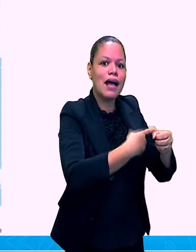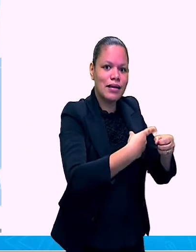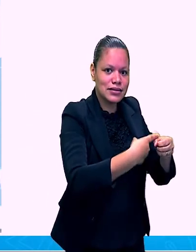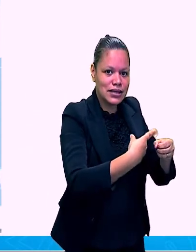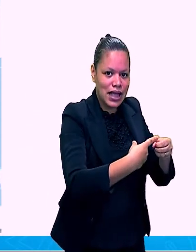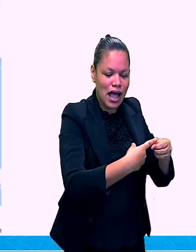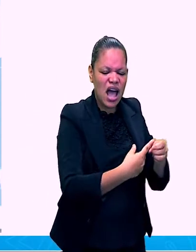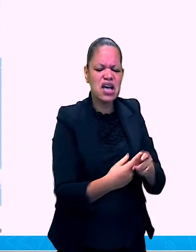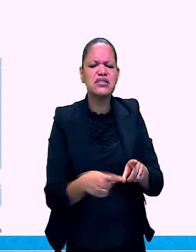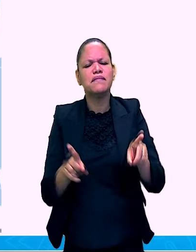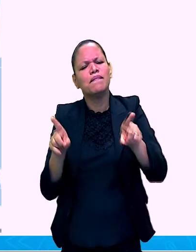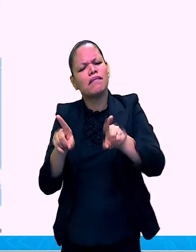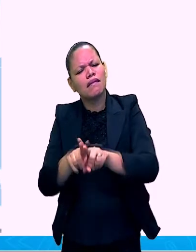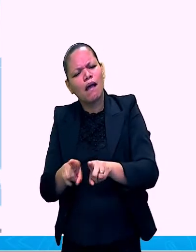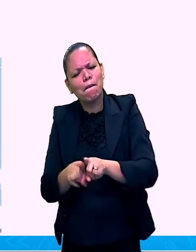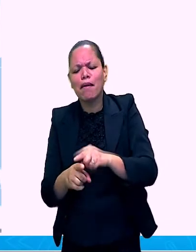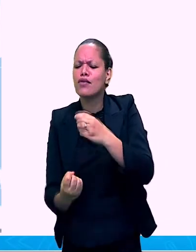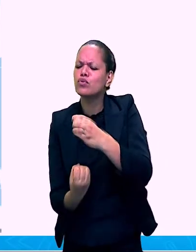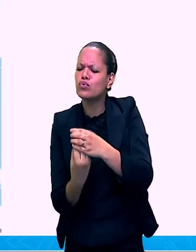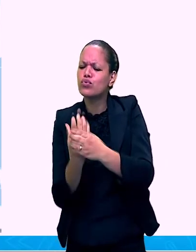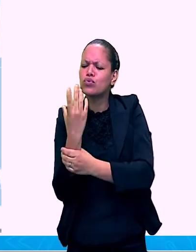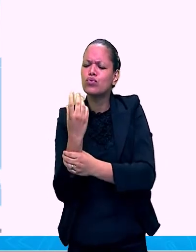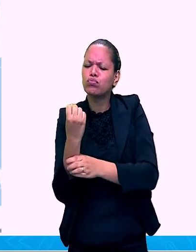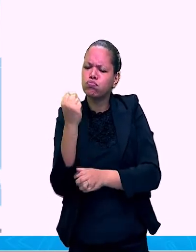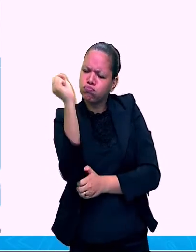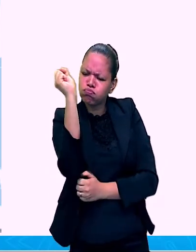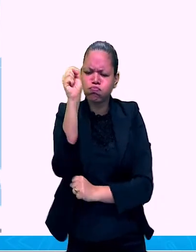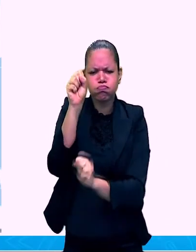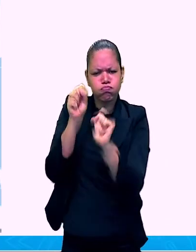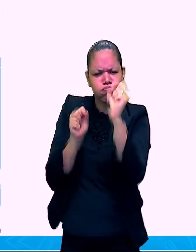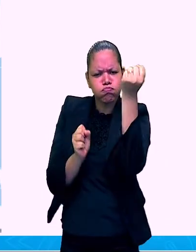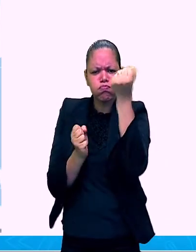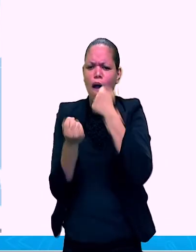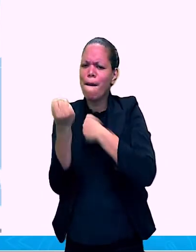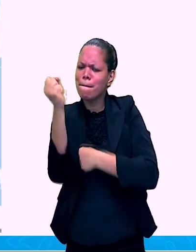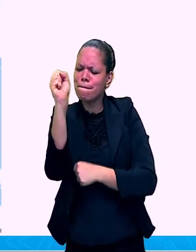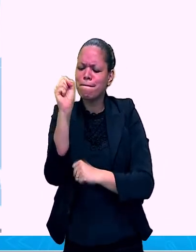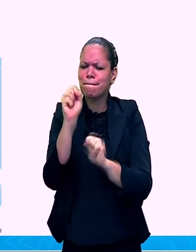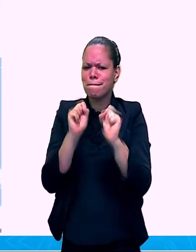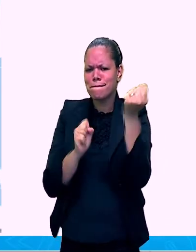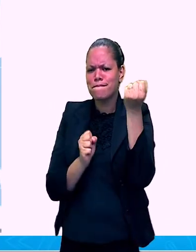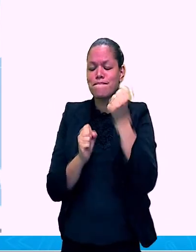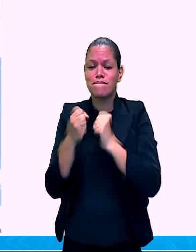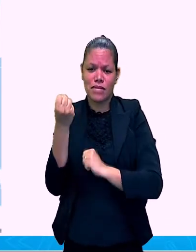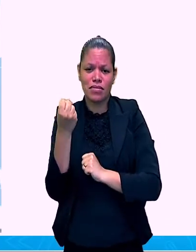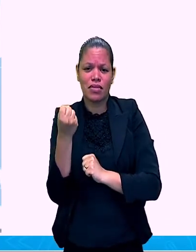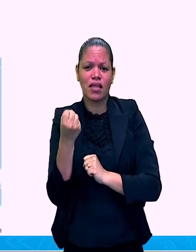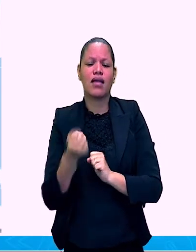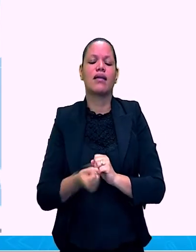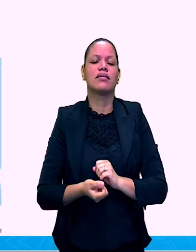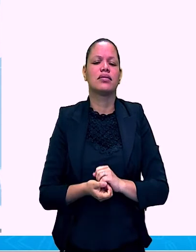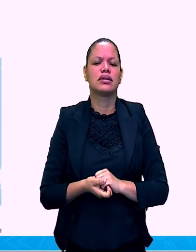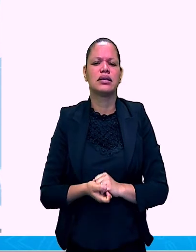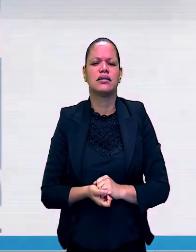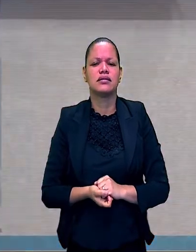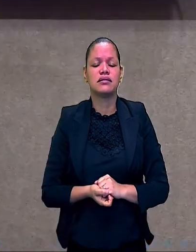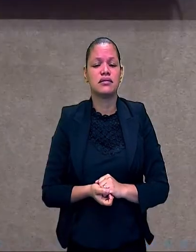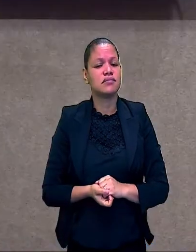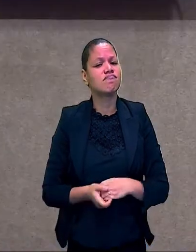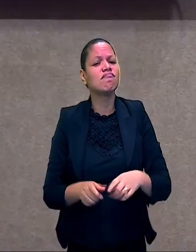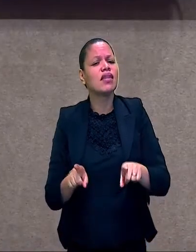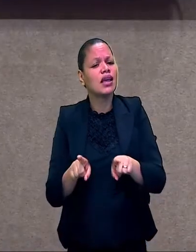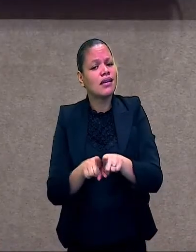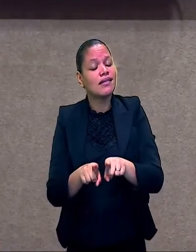Industrialização. A mão de obra do homem foi substituída por máquinas, isso mesmo, maquinário. E